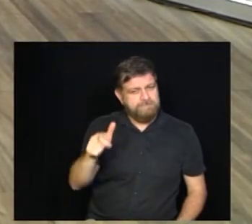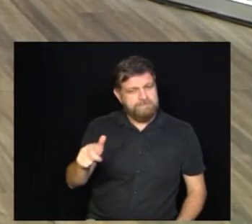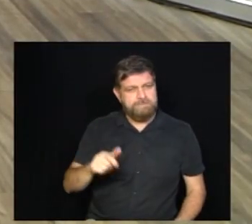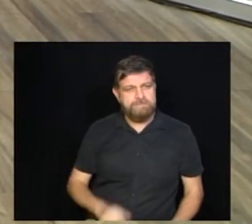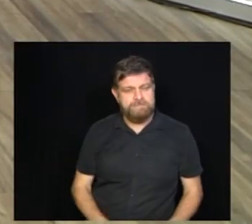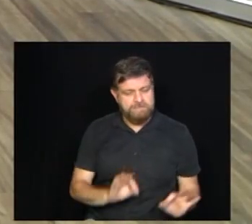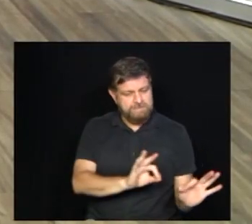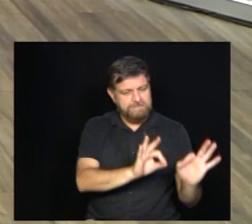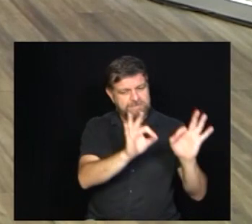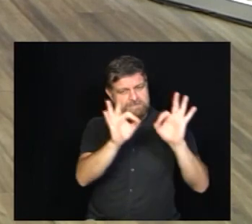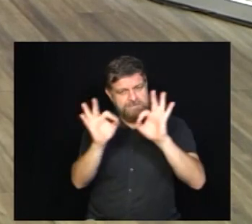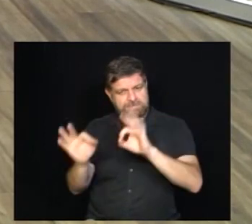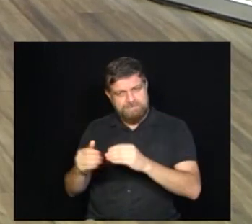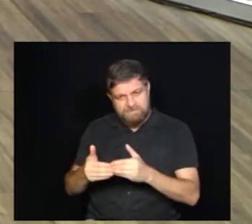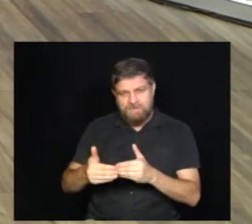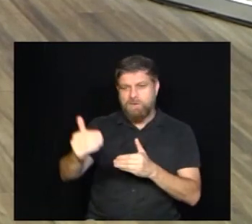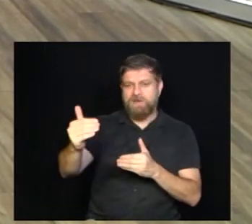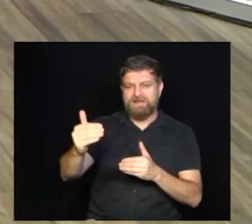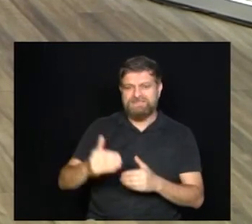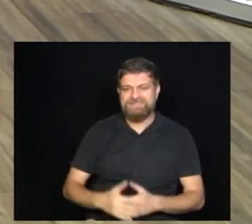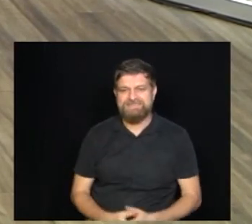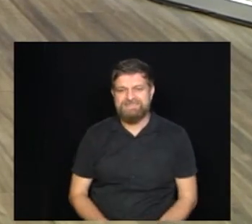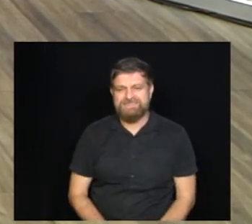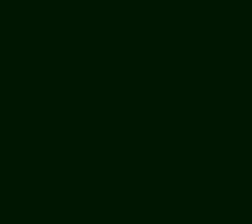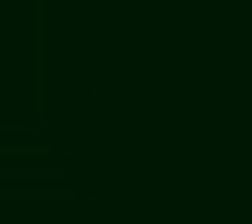você acompanha a partir de agora.